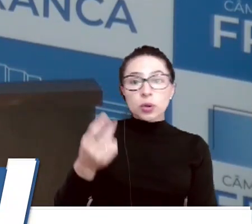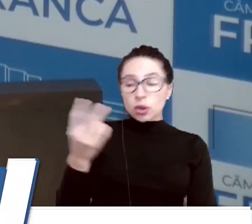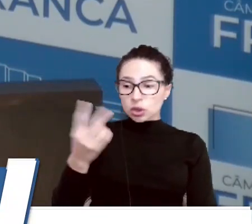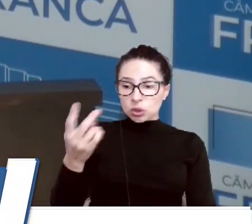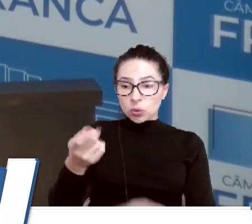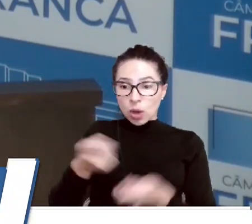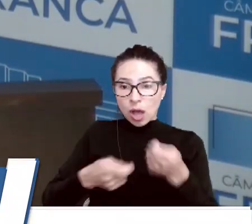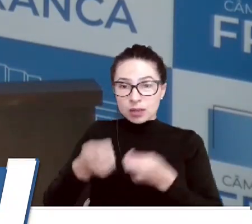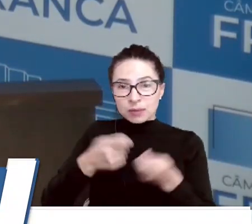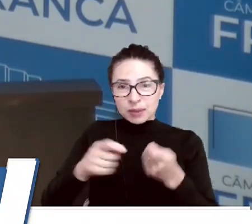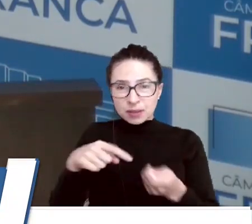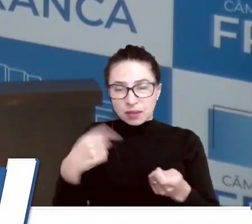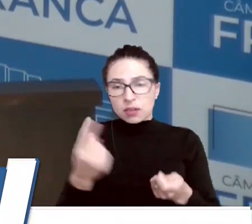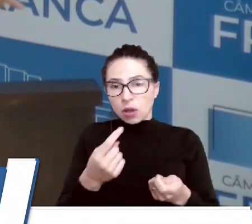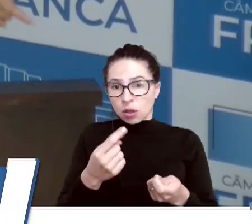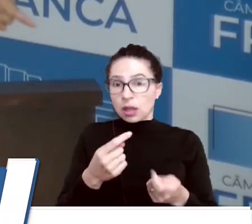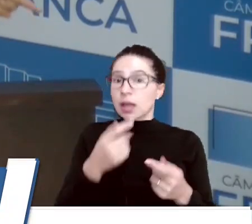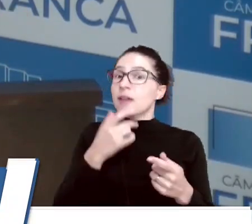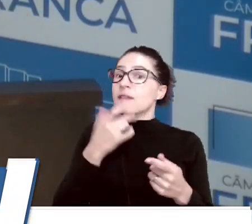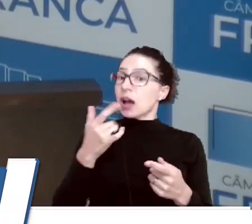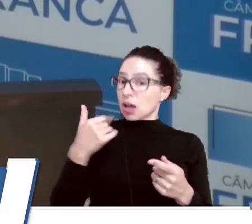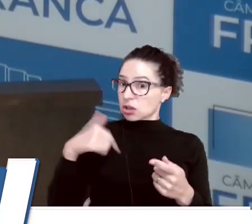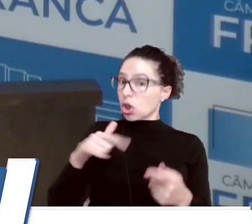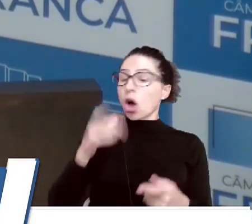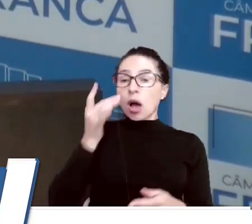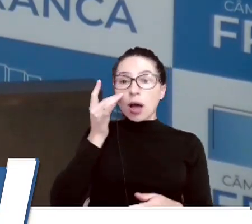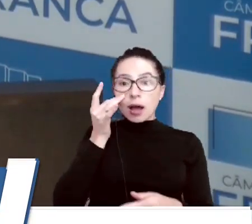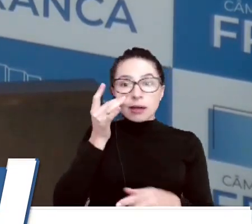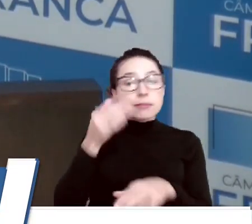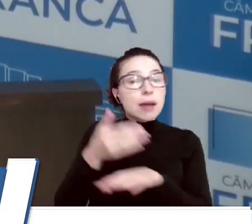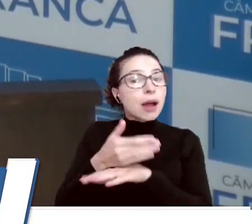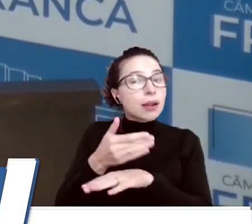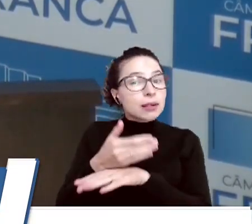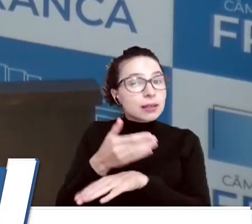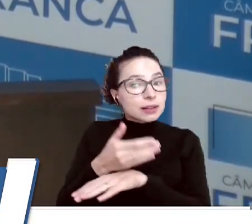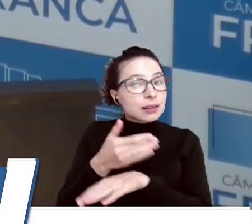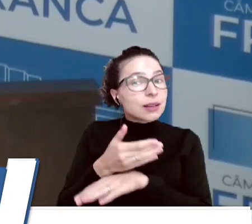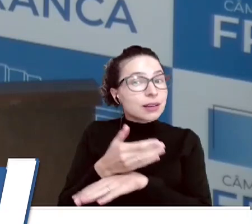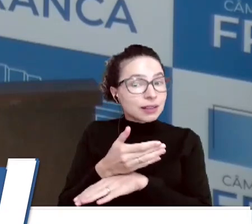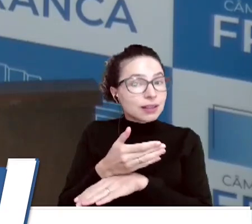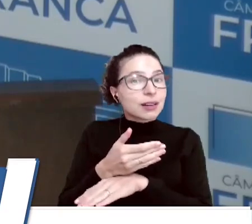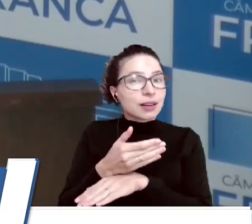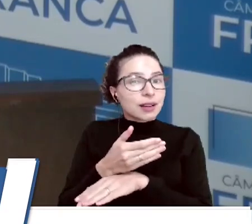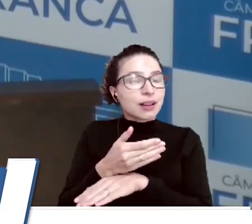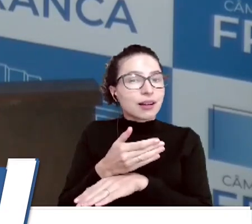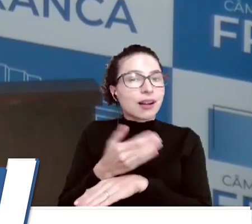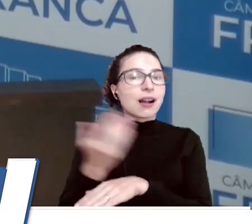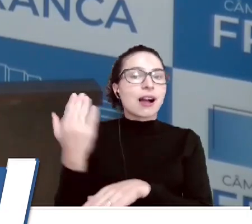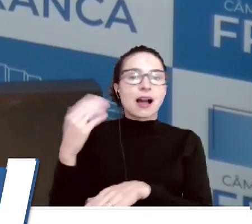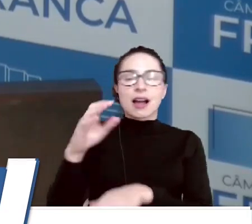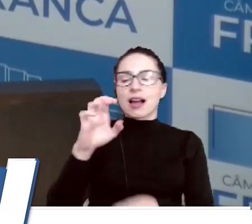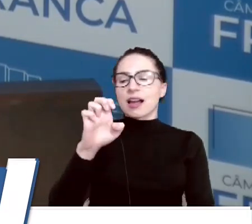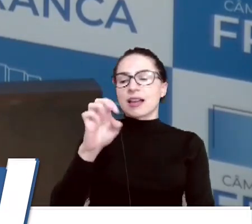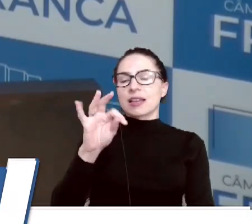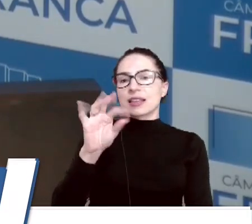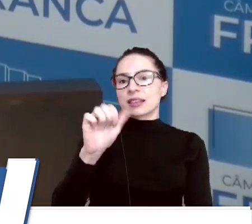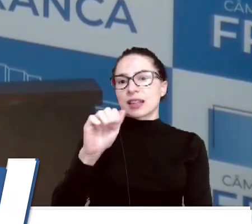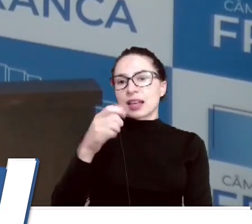nossa, e estou dizendo, nós participamos desse processo, a estação de tratamento de